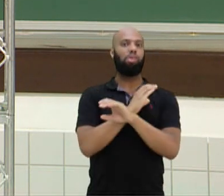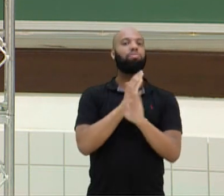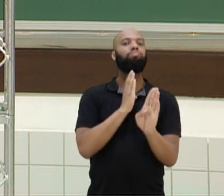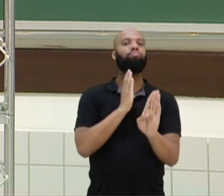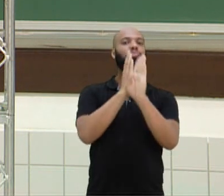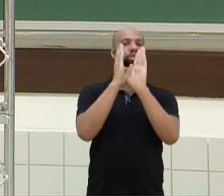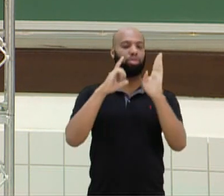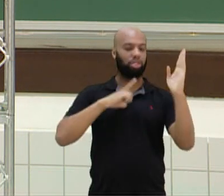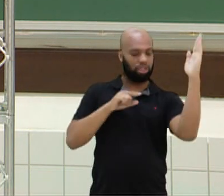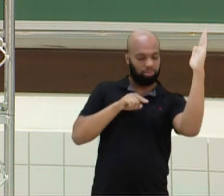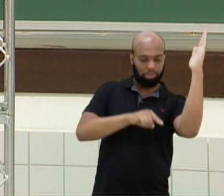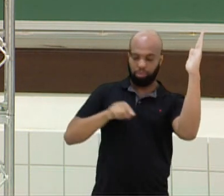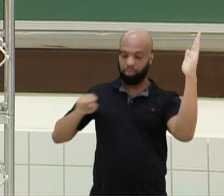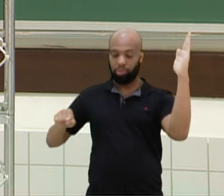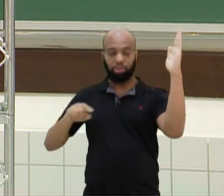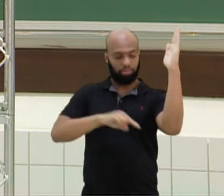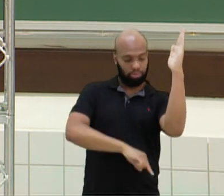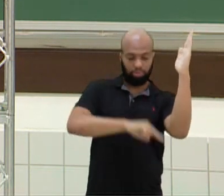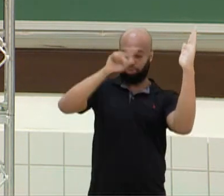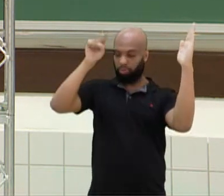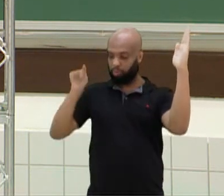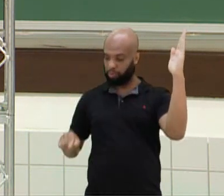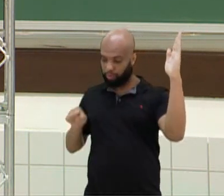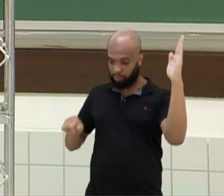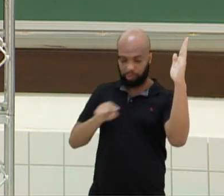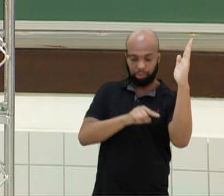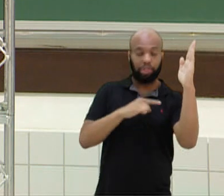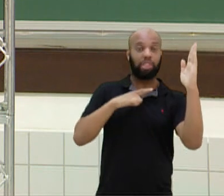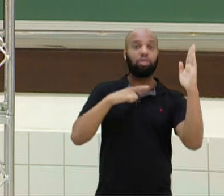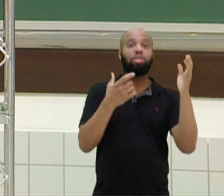2 e c também menos 1.